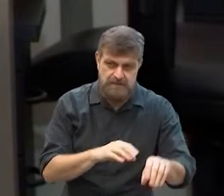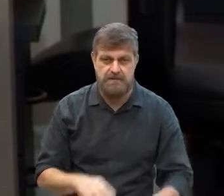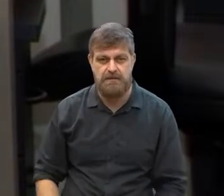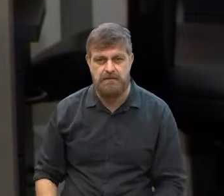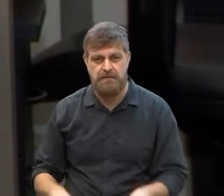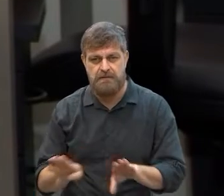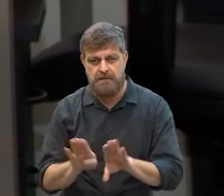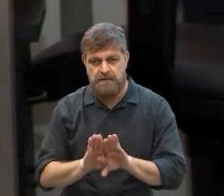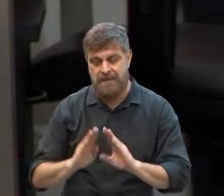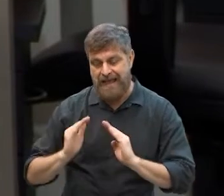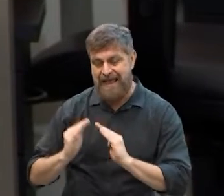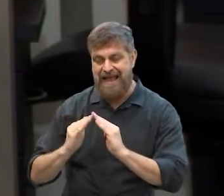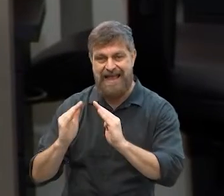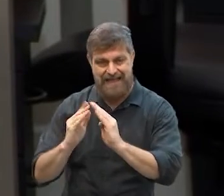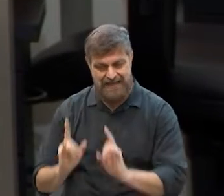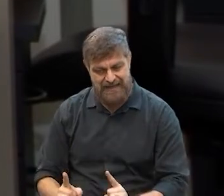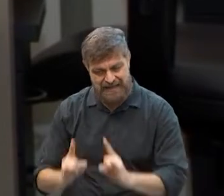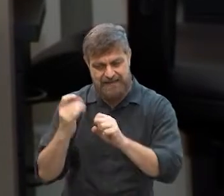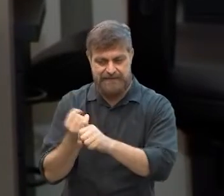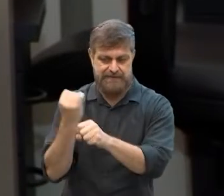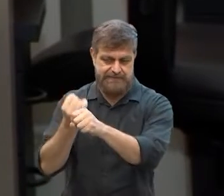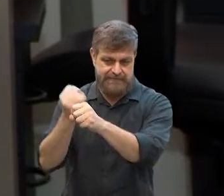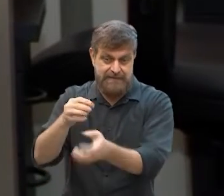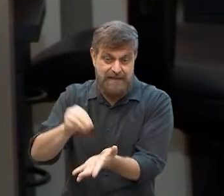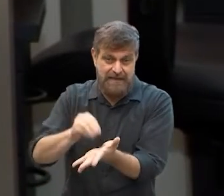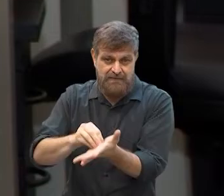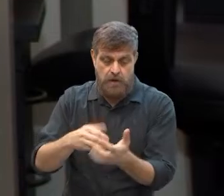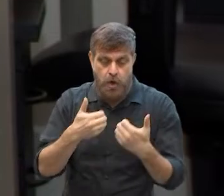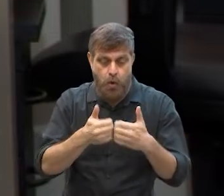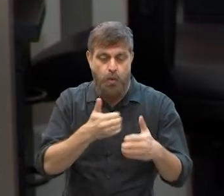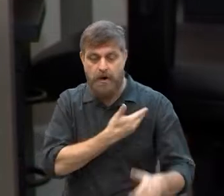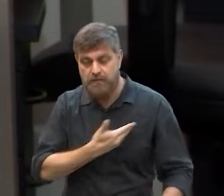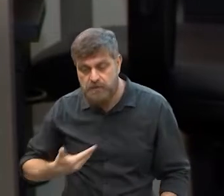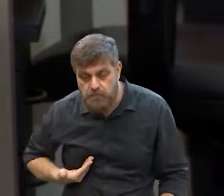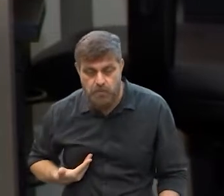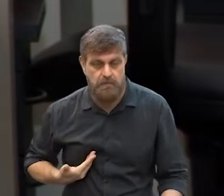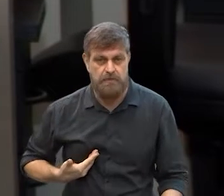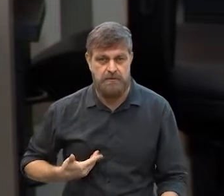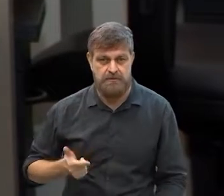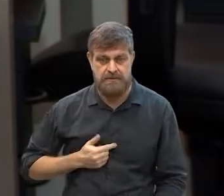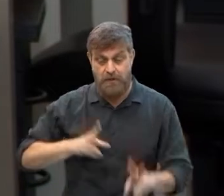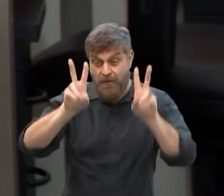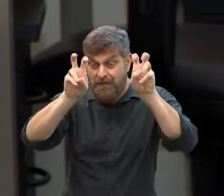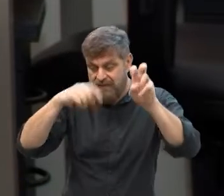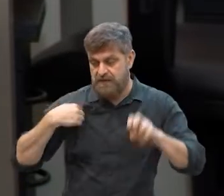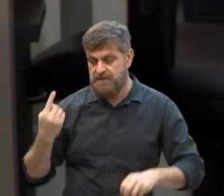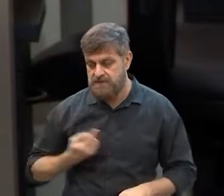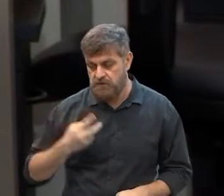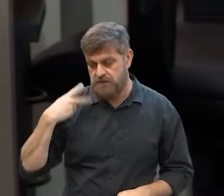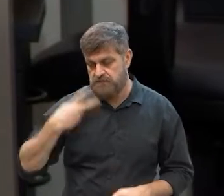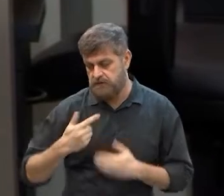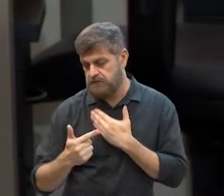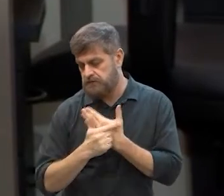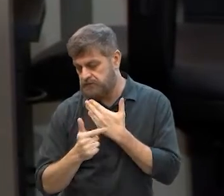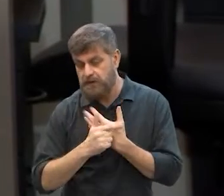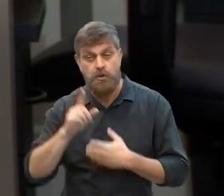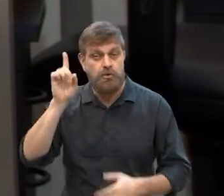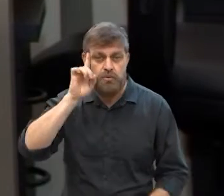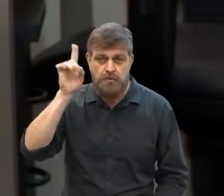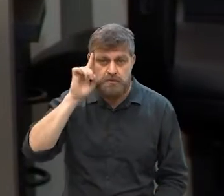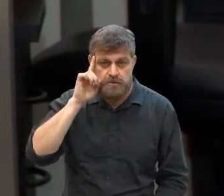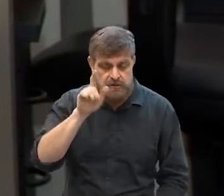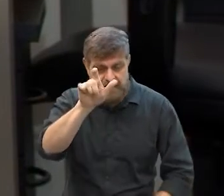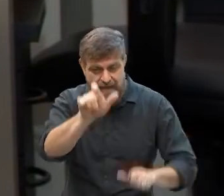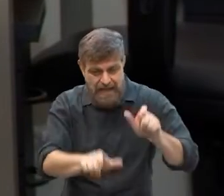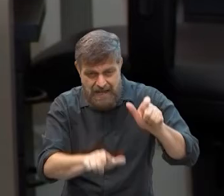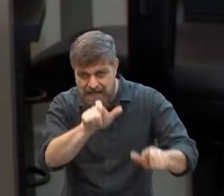o tema da habitação, né? Do transporte, da mobilidade urbana. Então são coisas que são do dia a dia. As